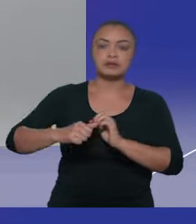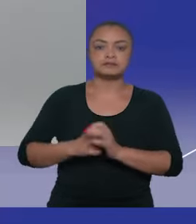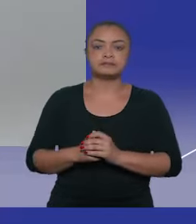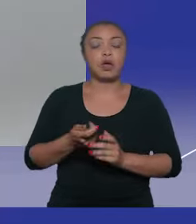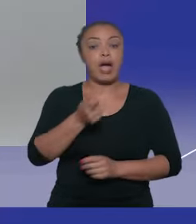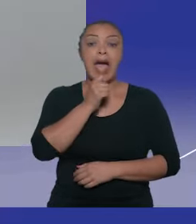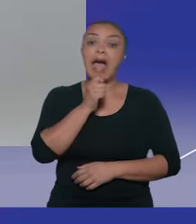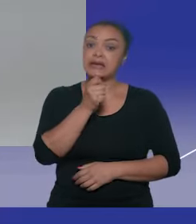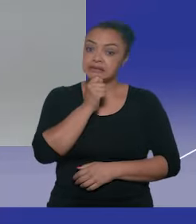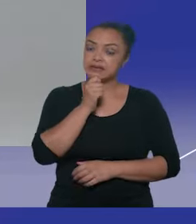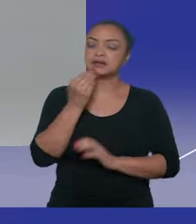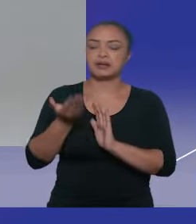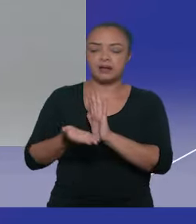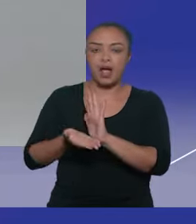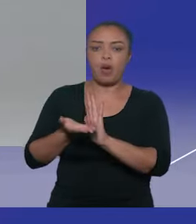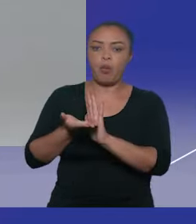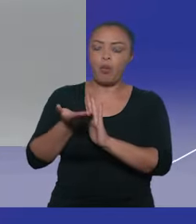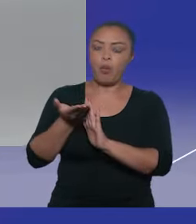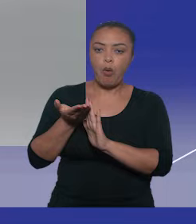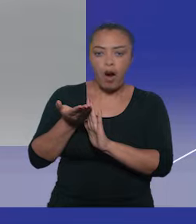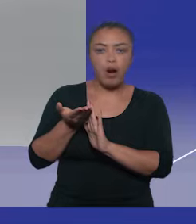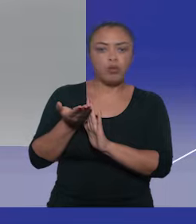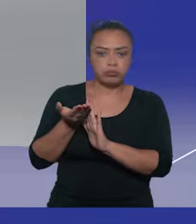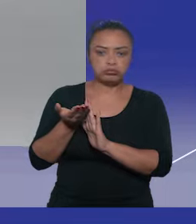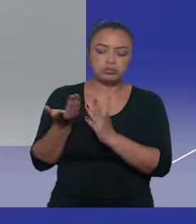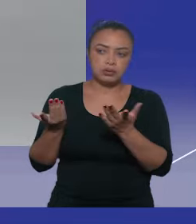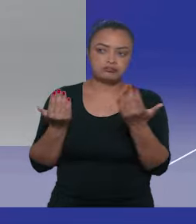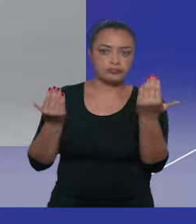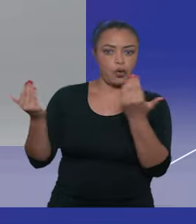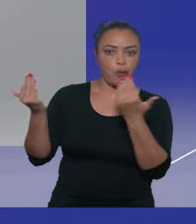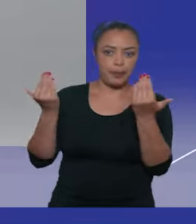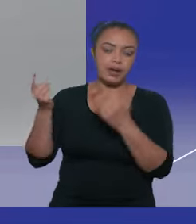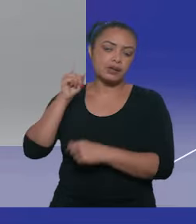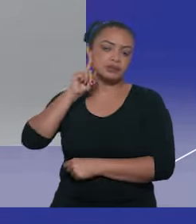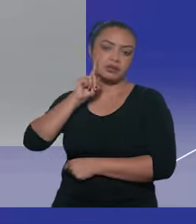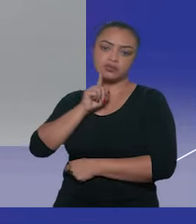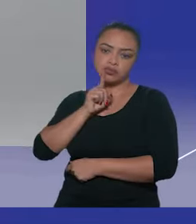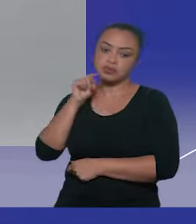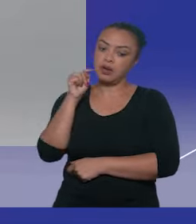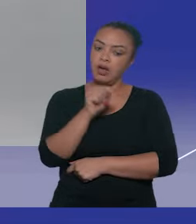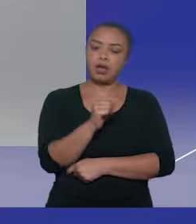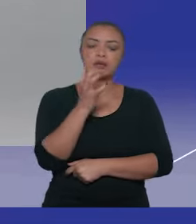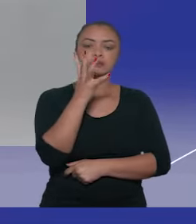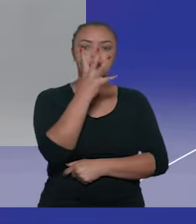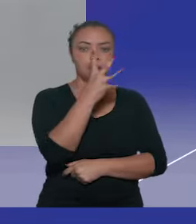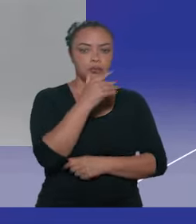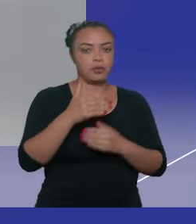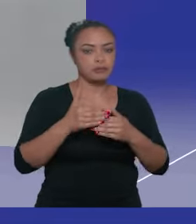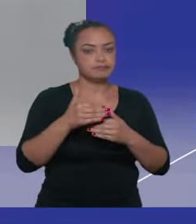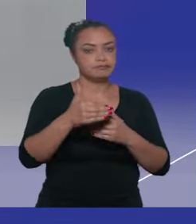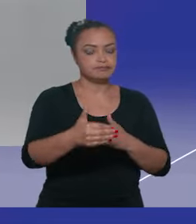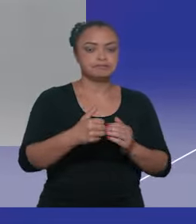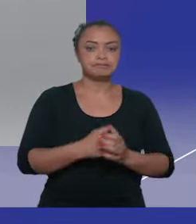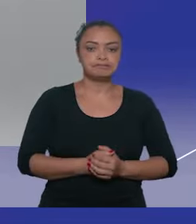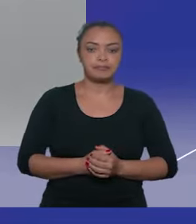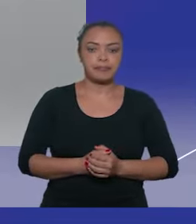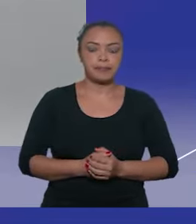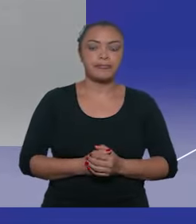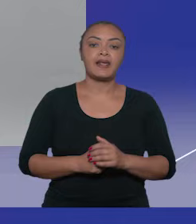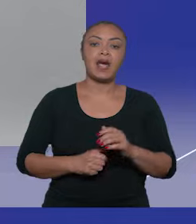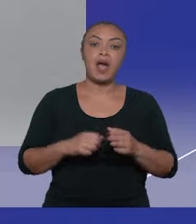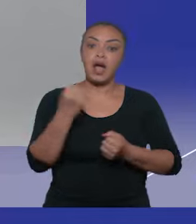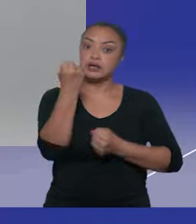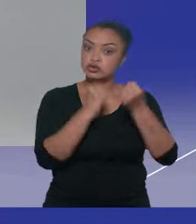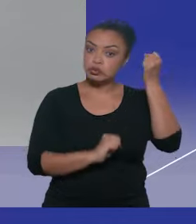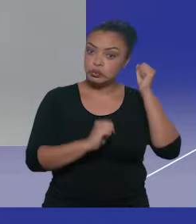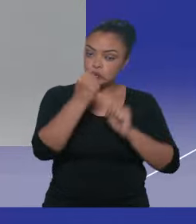alta de juros, deve ir por um pouco mais de tempo, né, do que aconteceu lá nos Estados Unidos. Atividade na Europa está sofrendo um